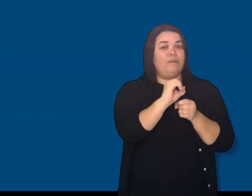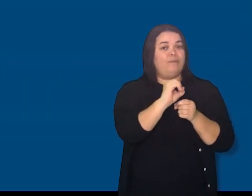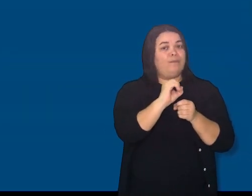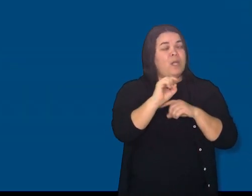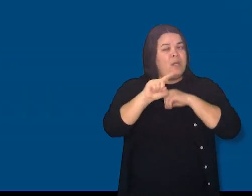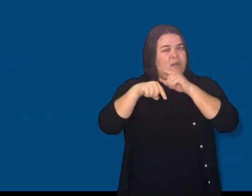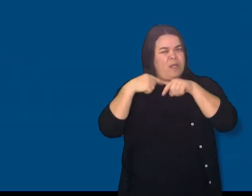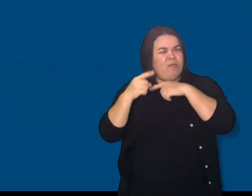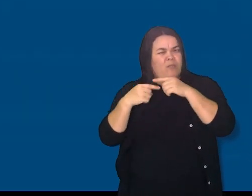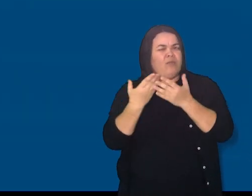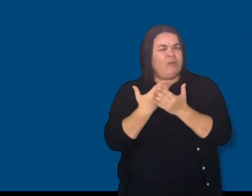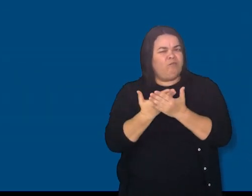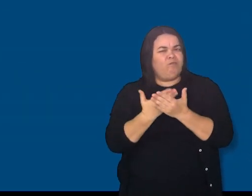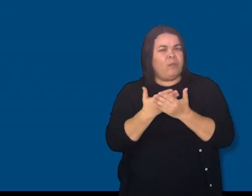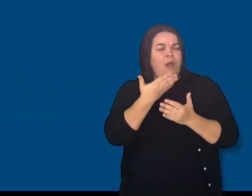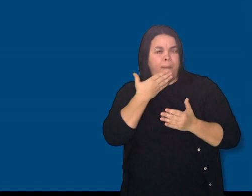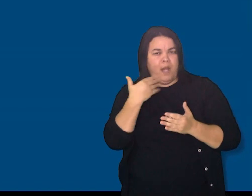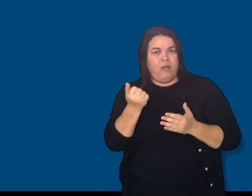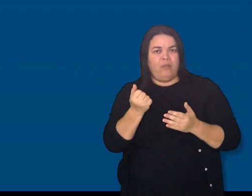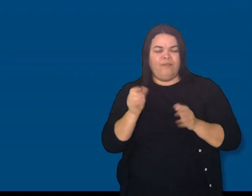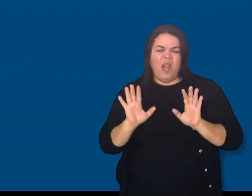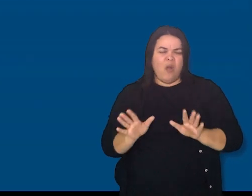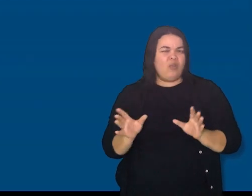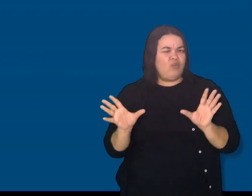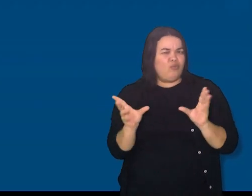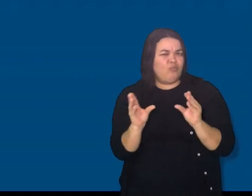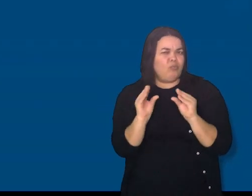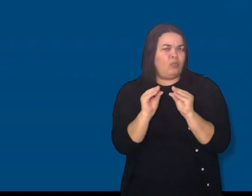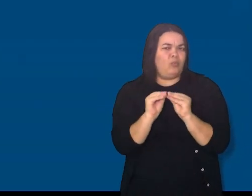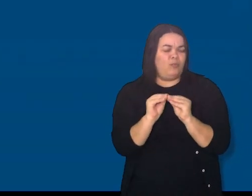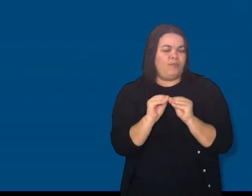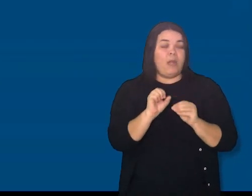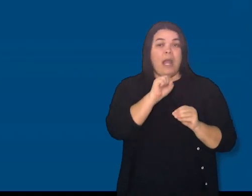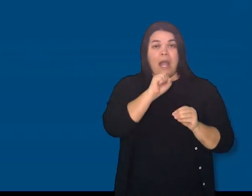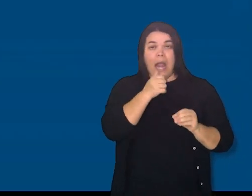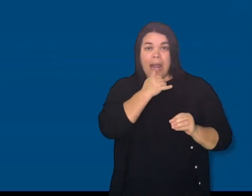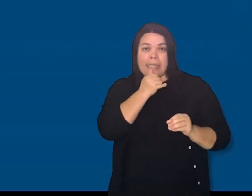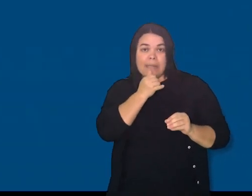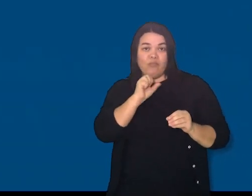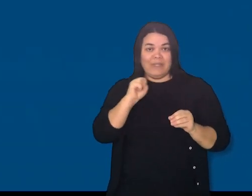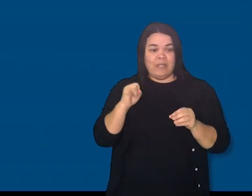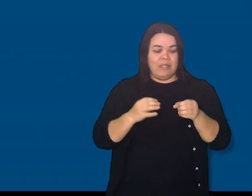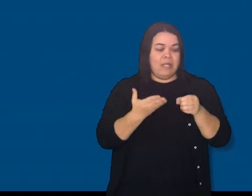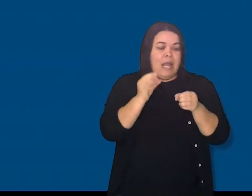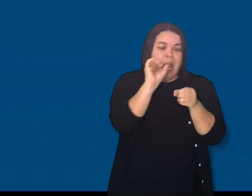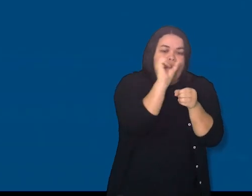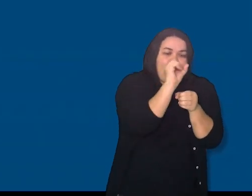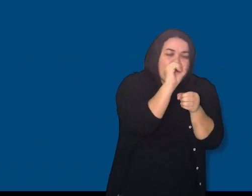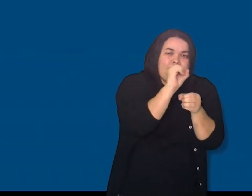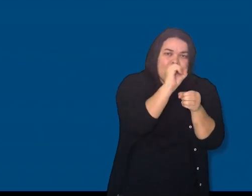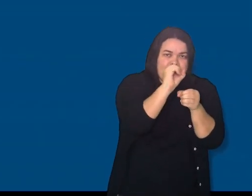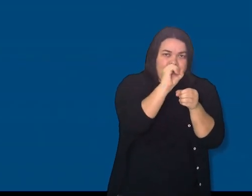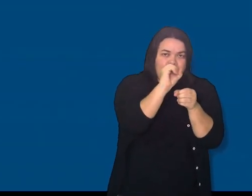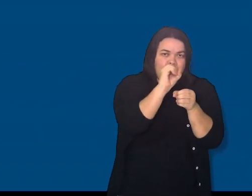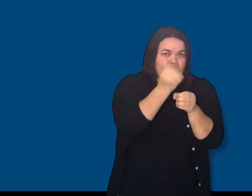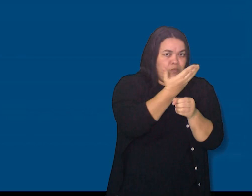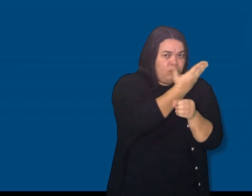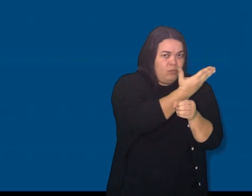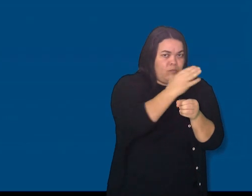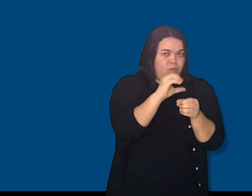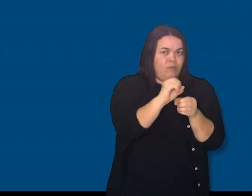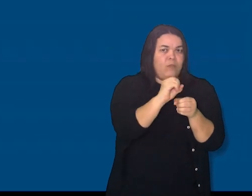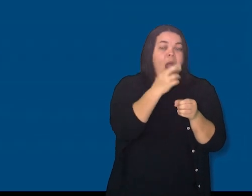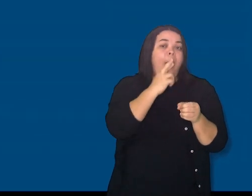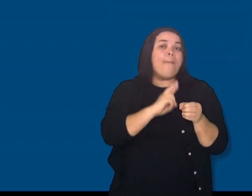discutir numa outra situação, porque é um caso muito polêmico, né? Se o expoente for zero,